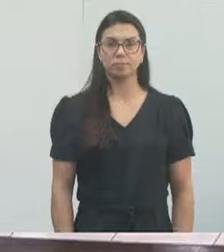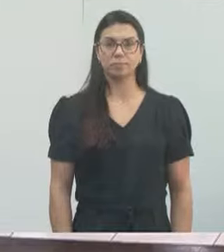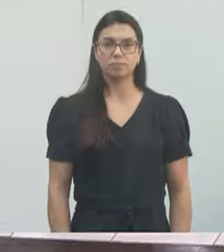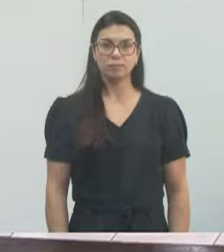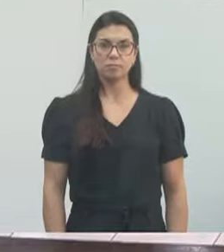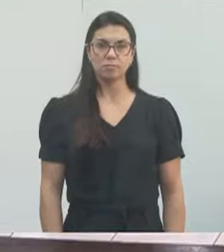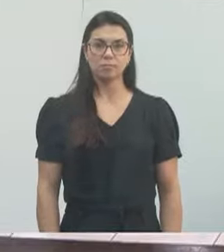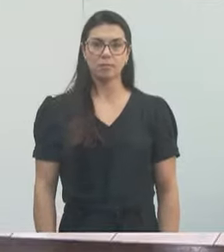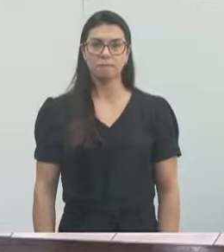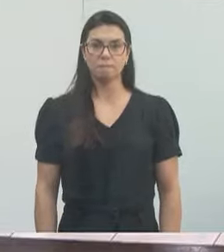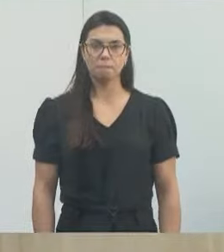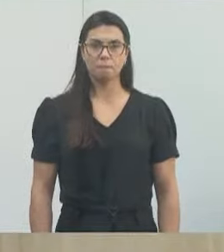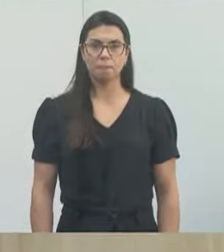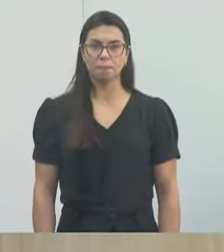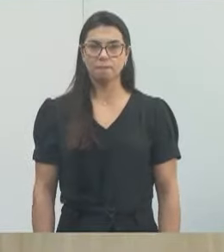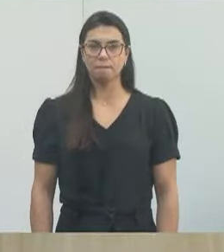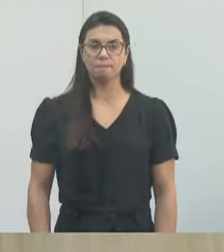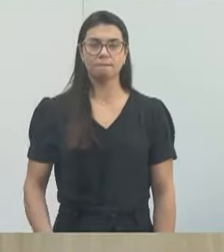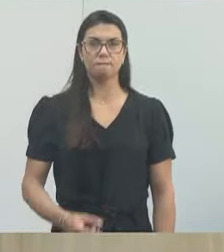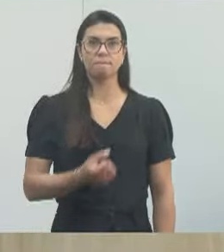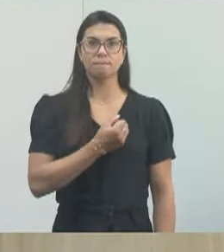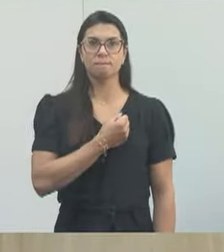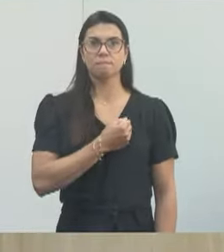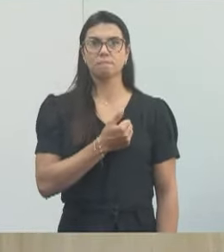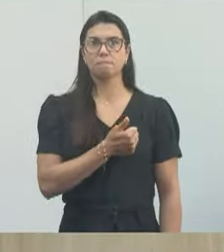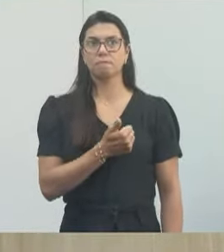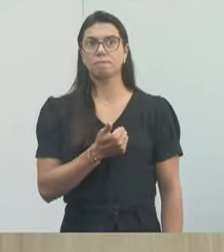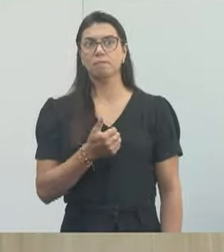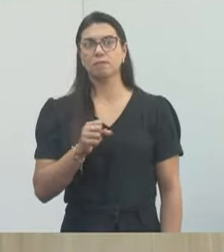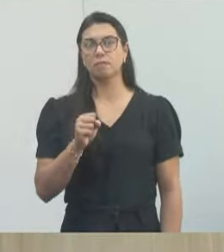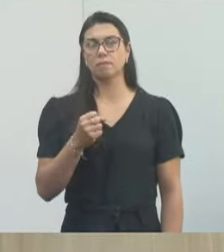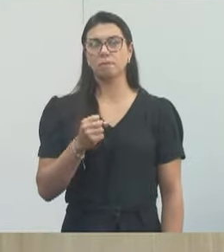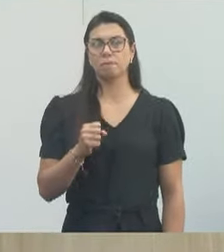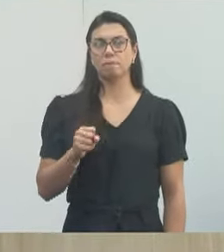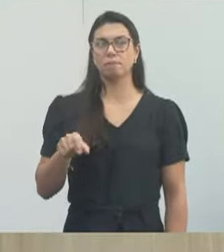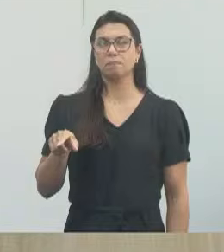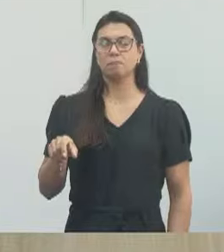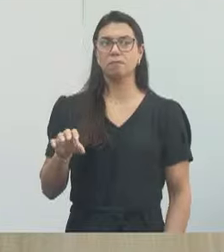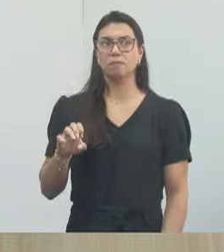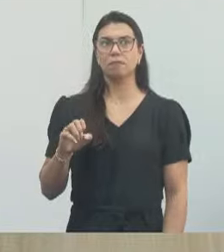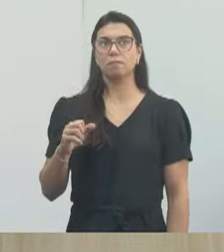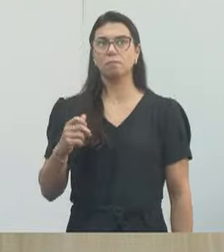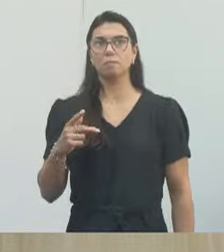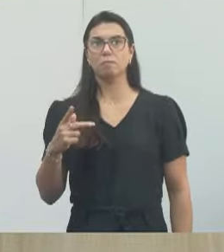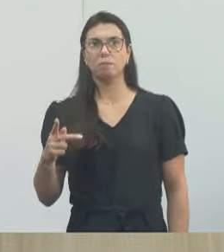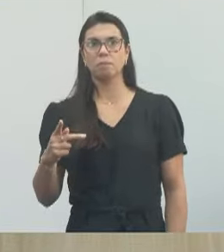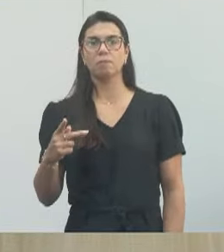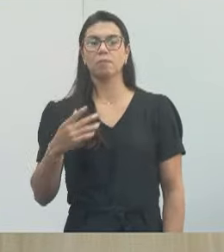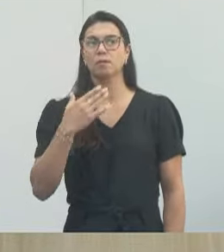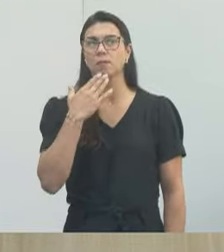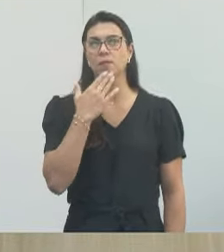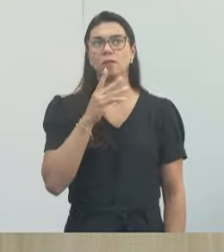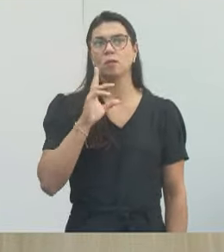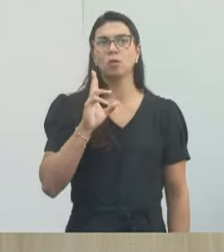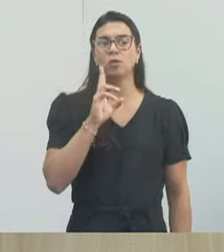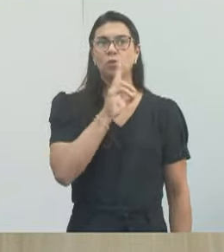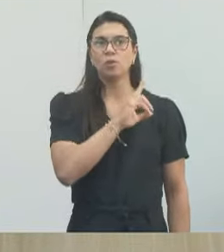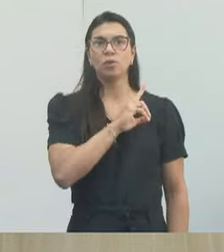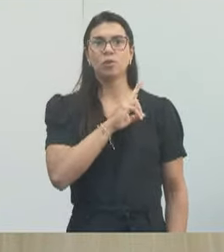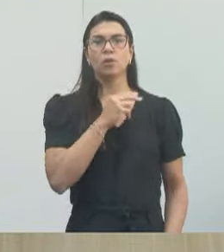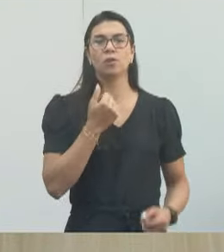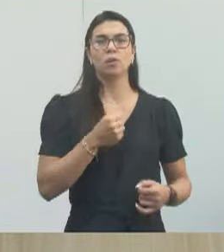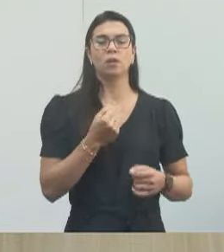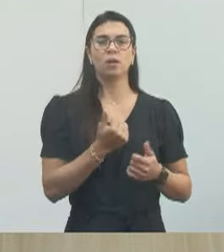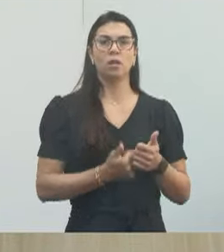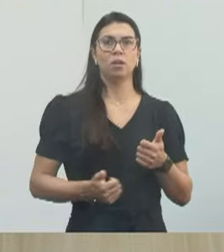vereadores requerimento 118 a solicitando com urgência manutenção ou substituição